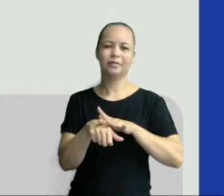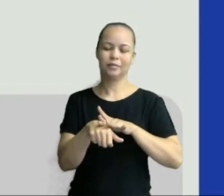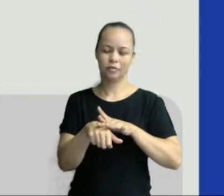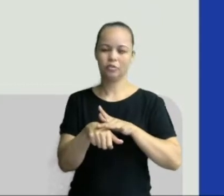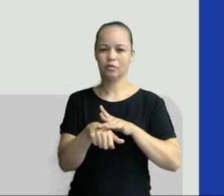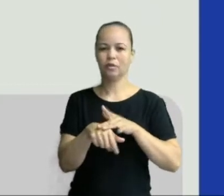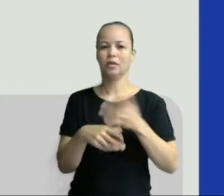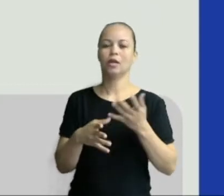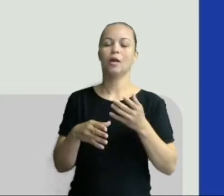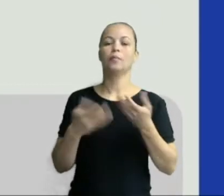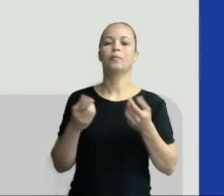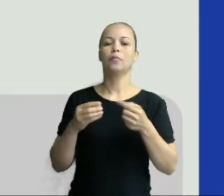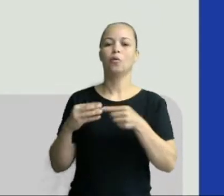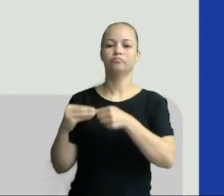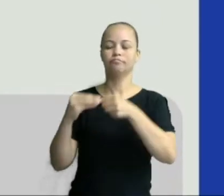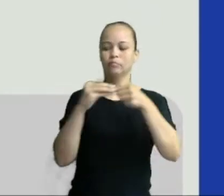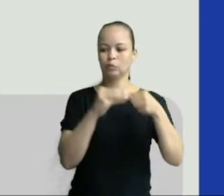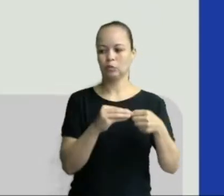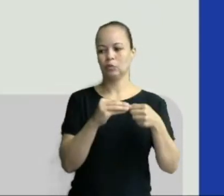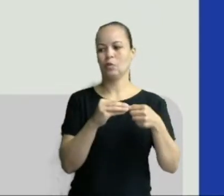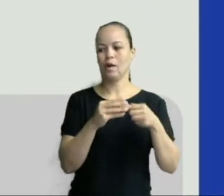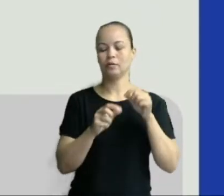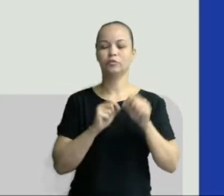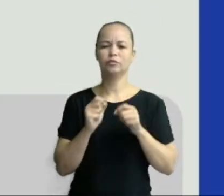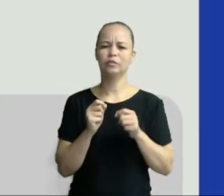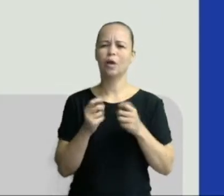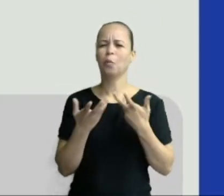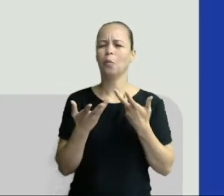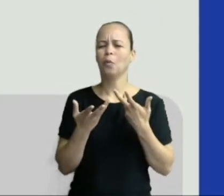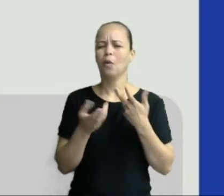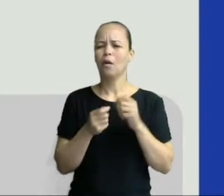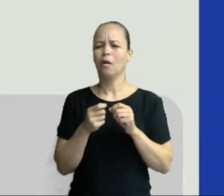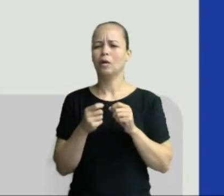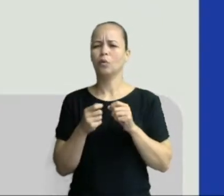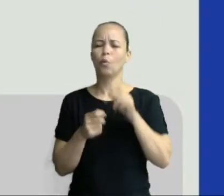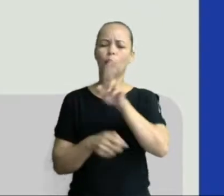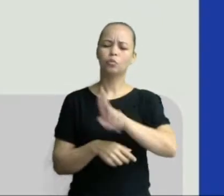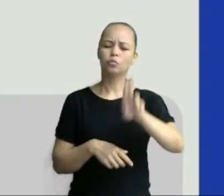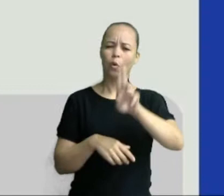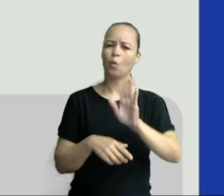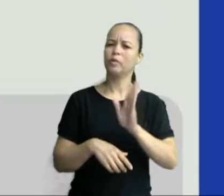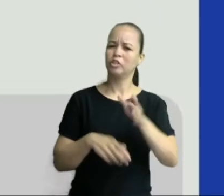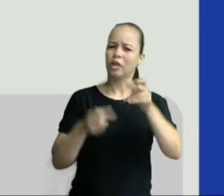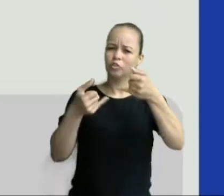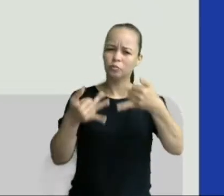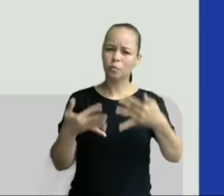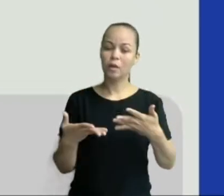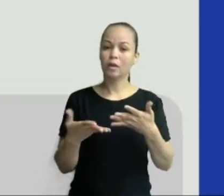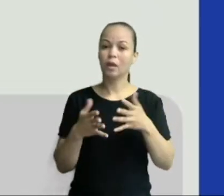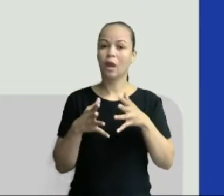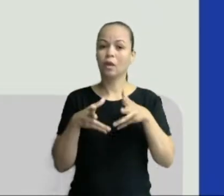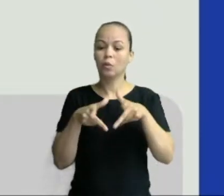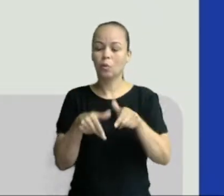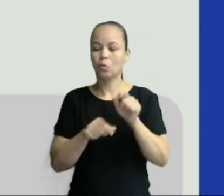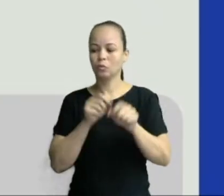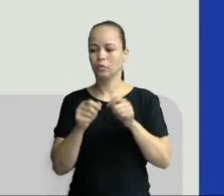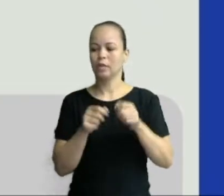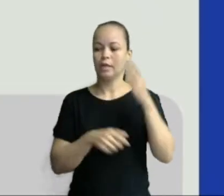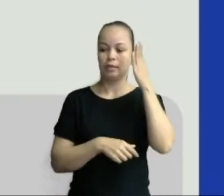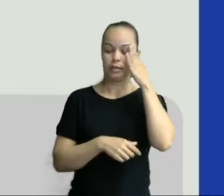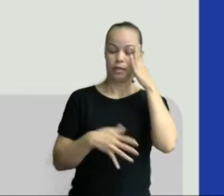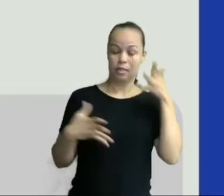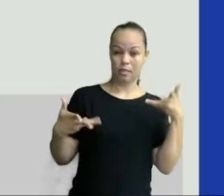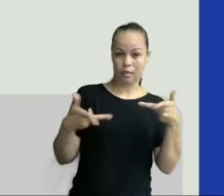nome já diz tudo, não precisava falar mais nada. Qual é a habilidade que a gente espera construir e edificar com você? Compreender que os protozoários